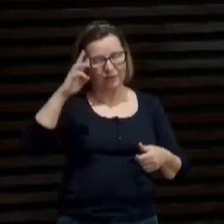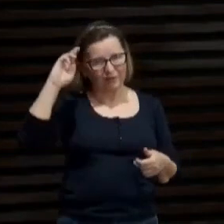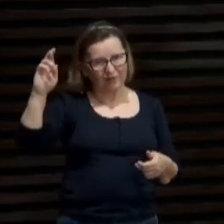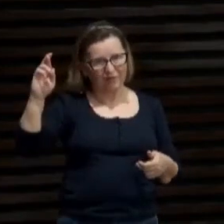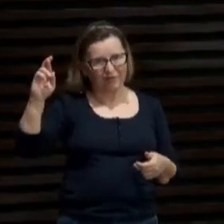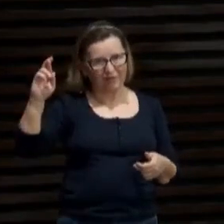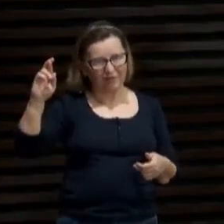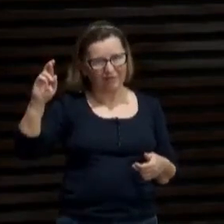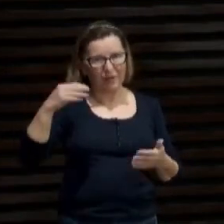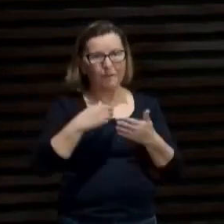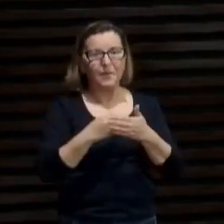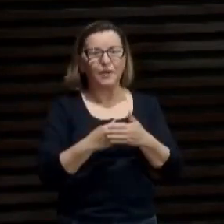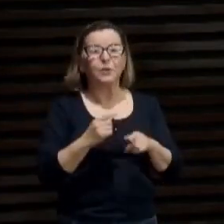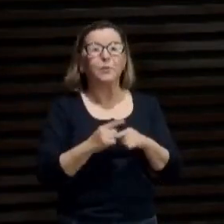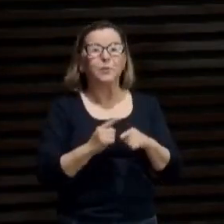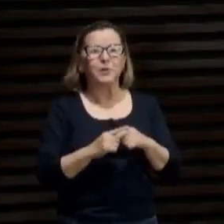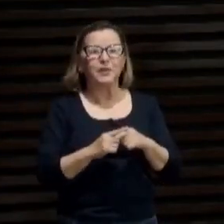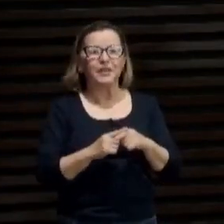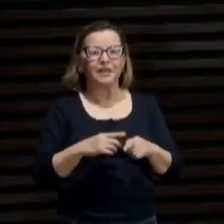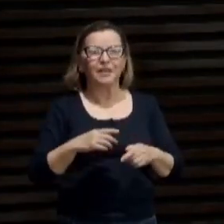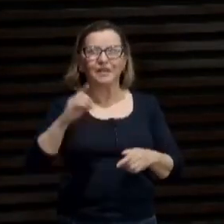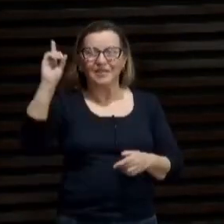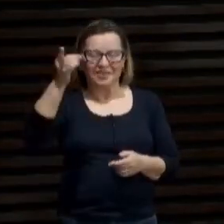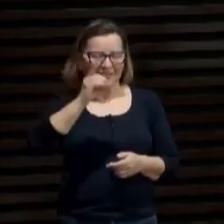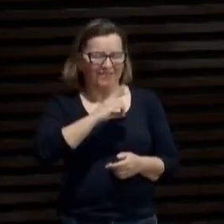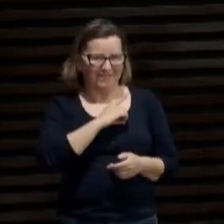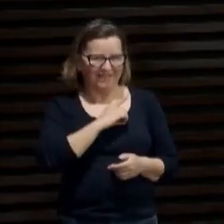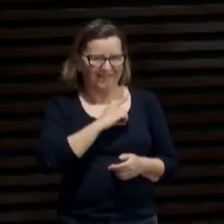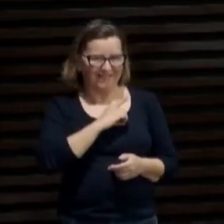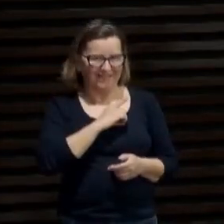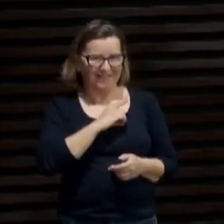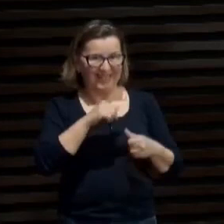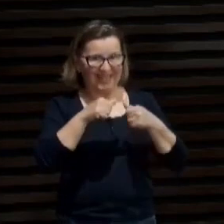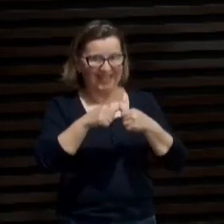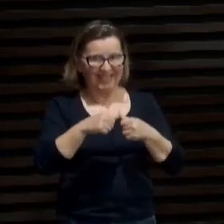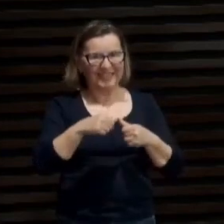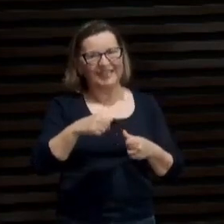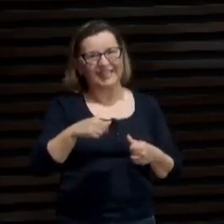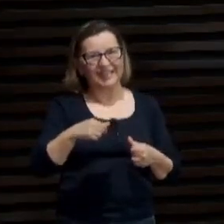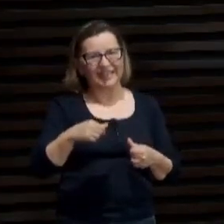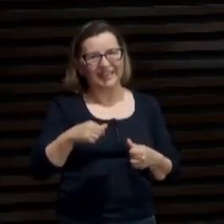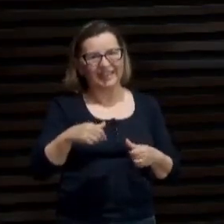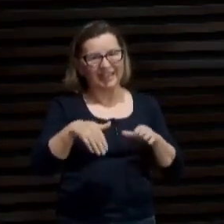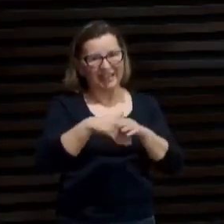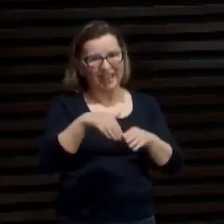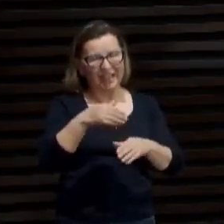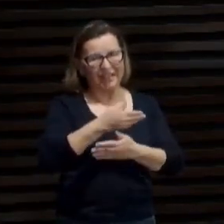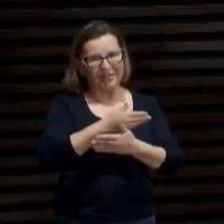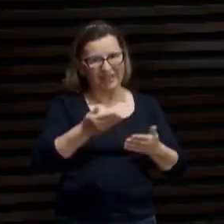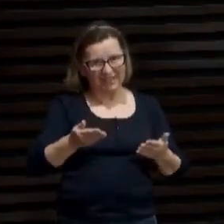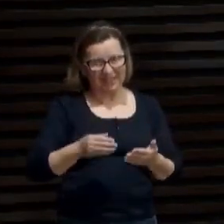porque ele habita em nós, se você nasceu de novo. Ele está em você e ele sentiu tudo que você sentiu, porque ele foi o